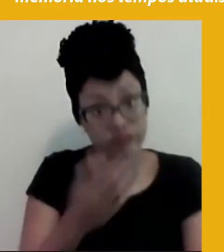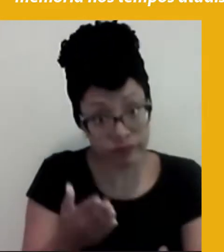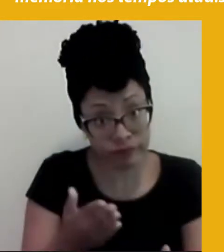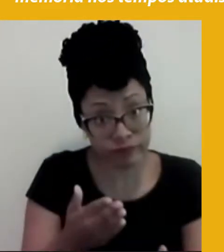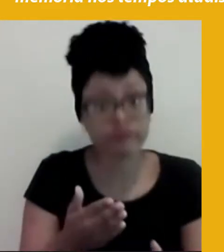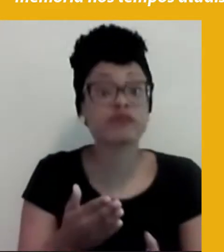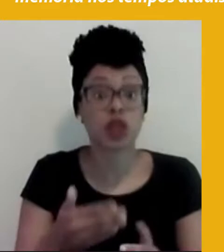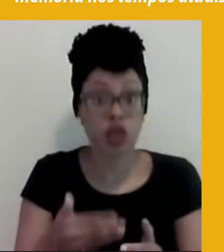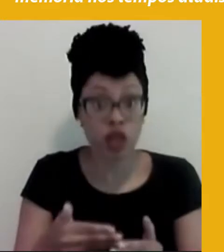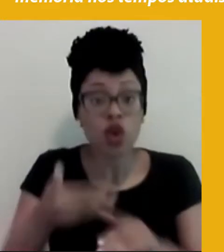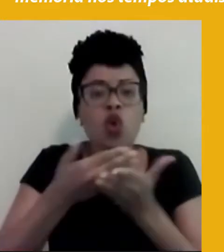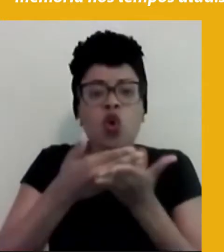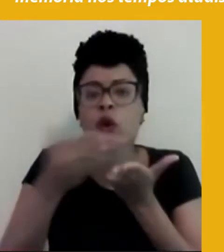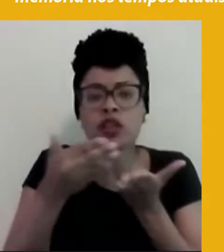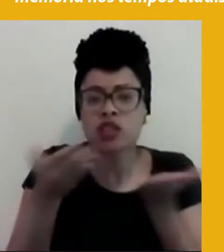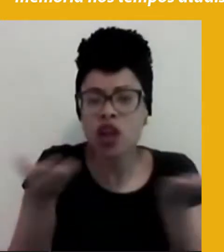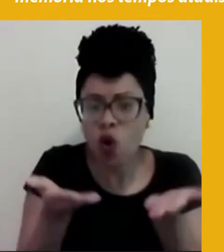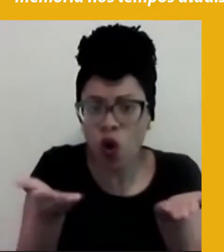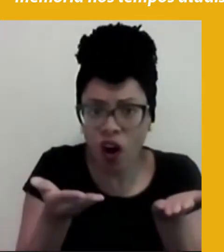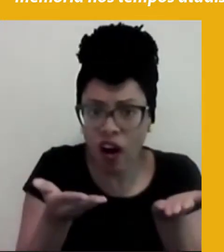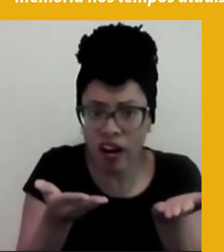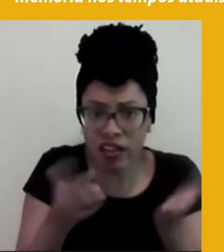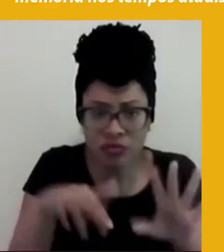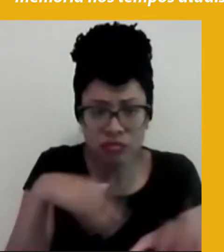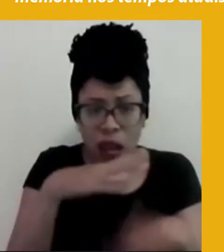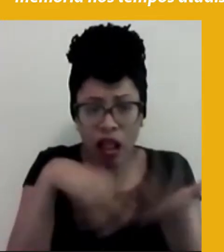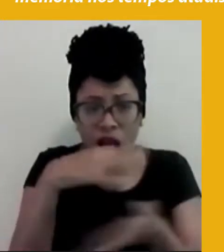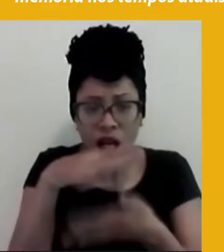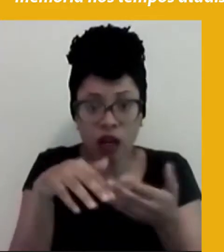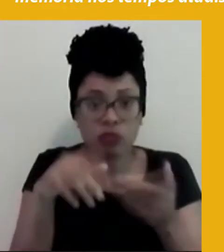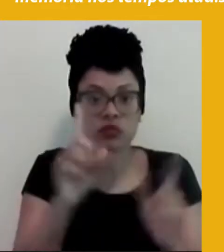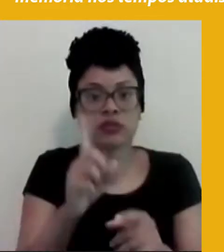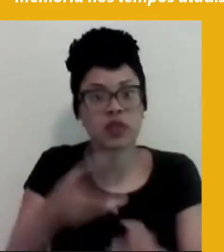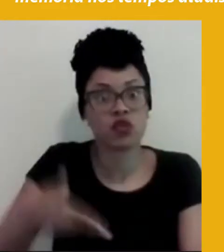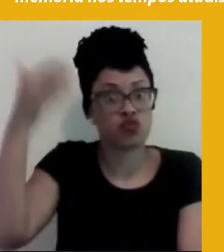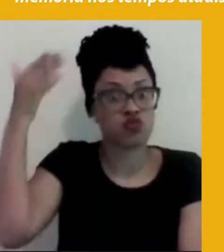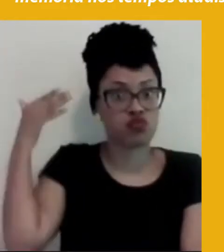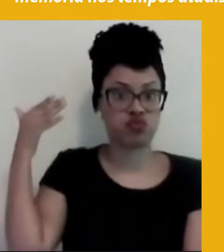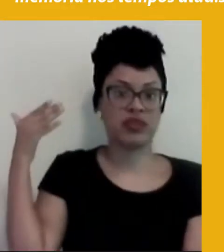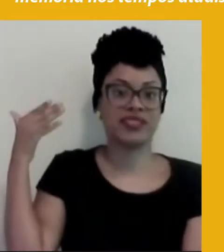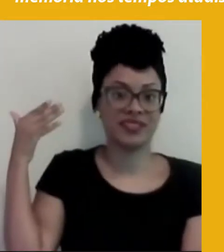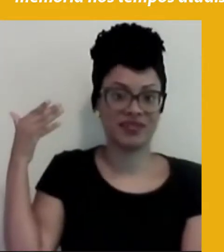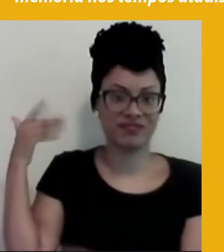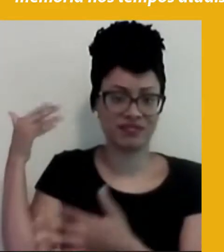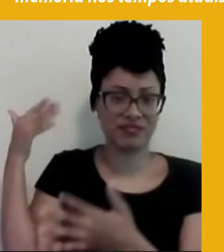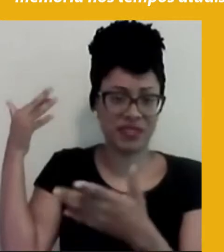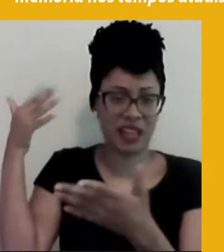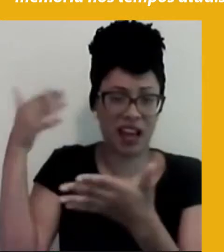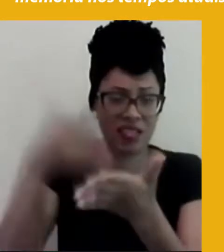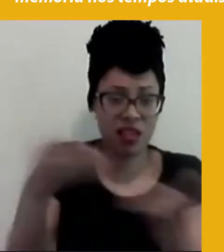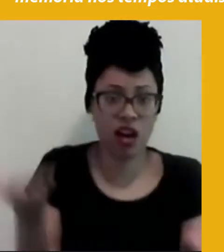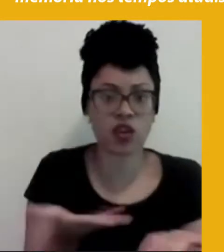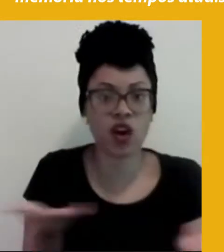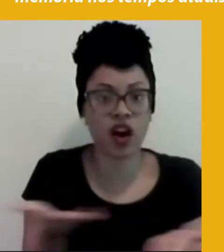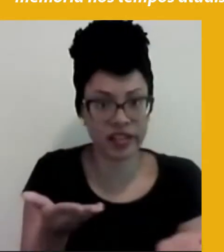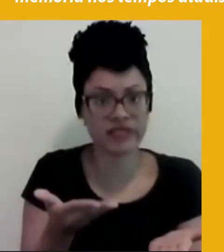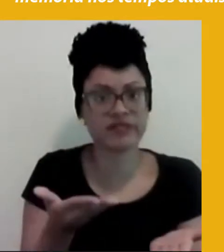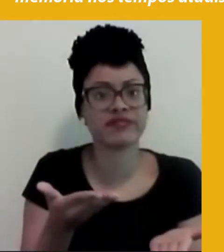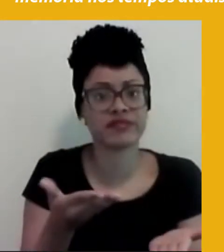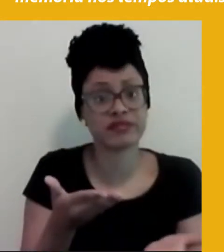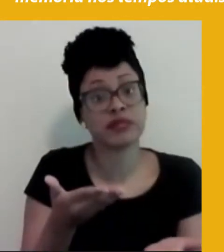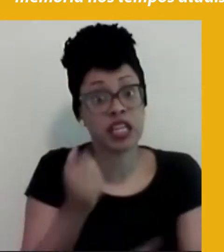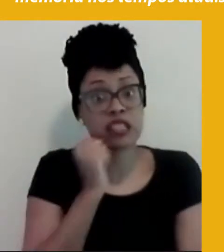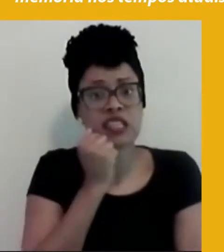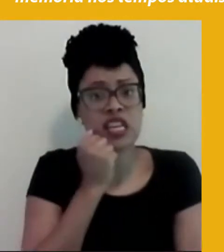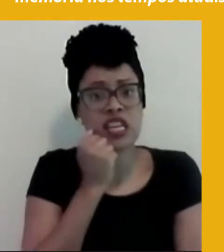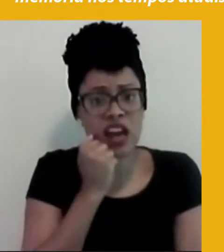que a ciência vai ser desmantelada, que o CNPq vai ser desmantelado, que a CAPES vai ser desmantelada, que a FINEP vai ser desmantelada, e não tem nada para